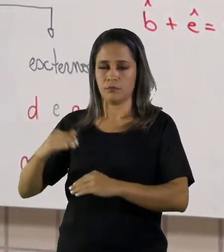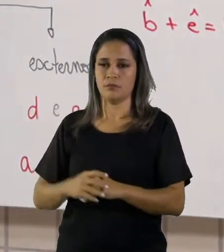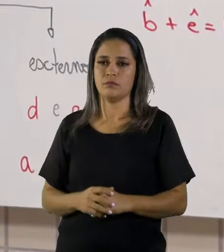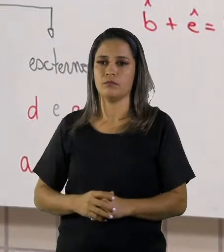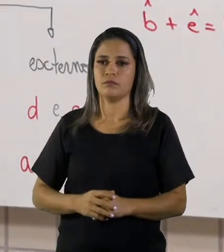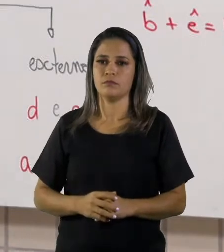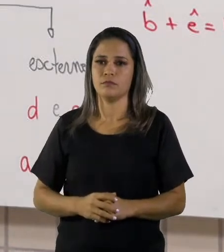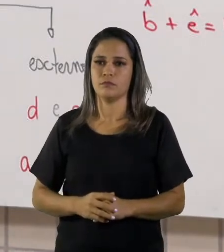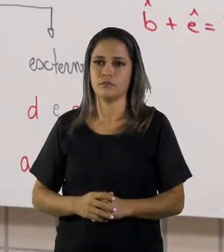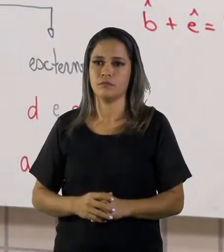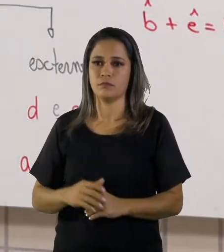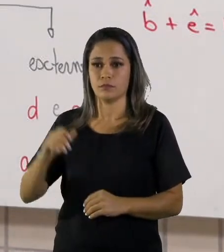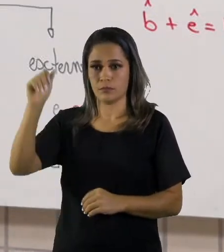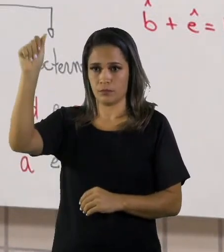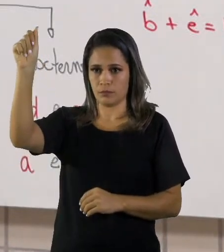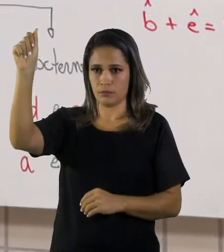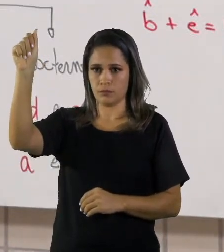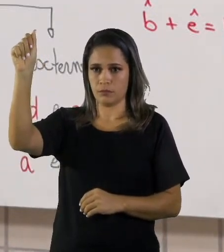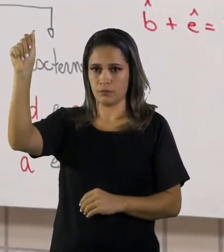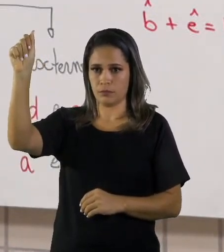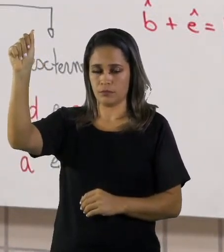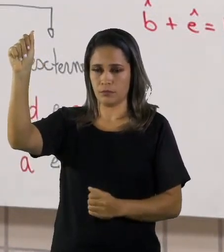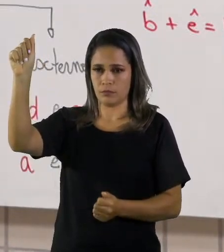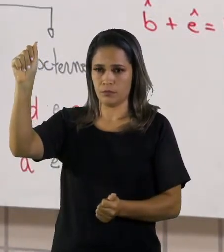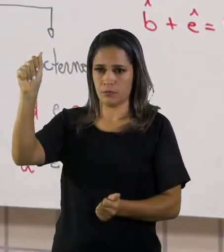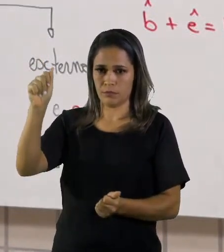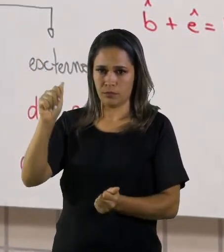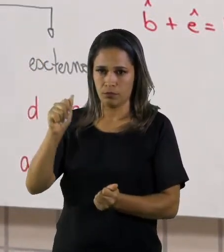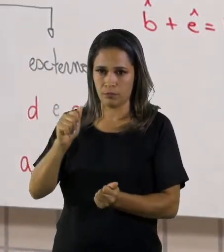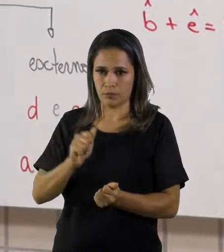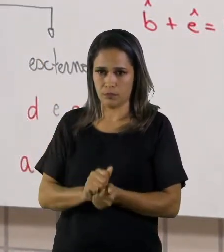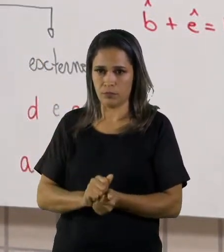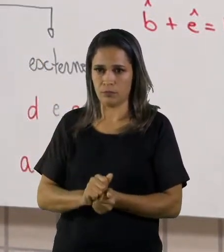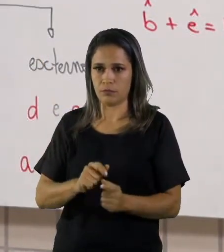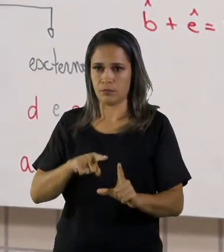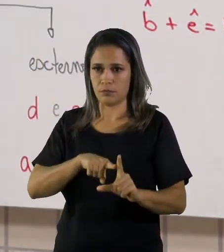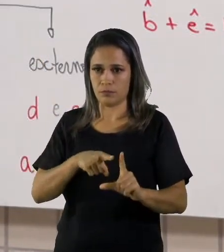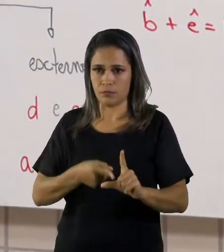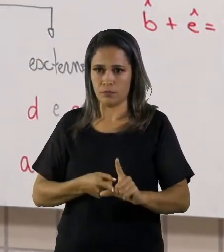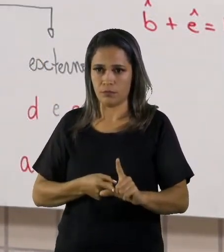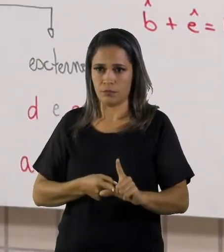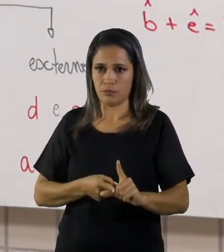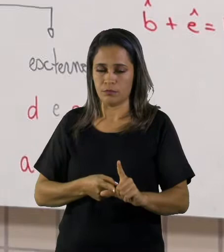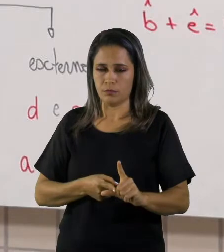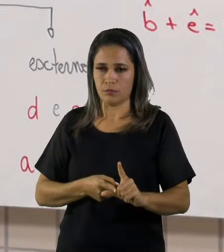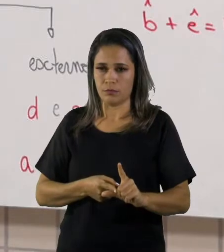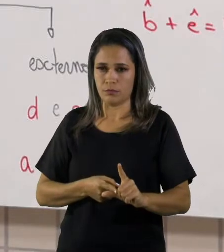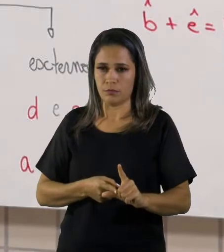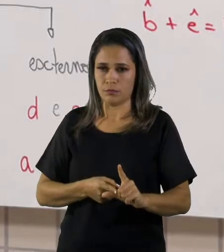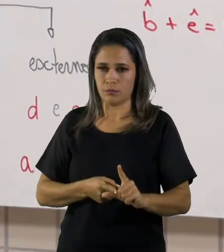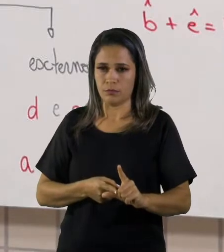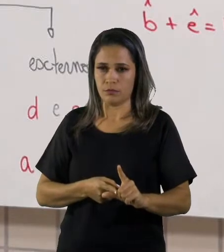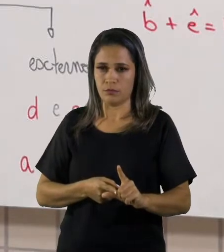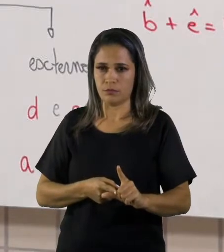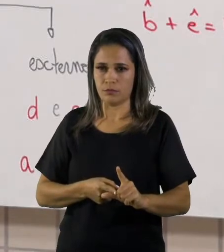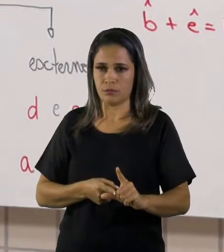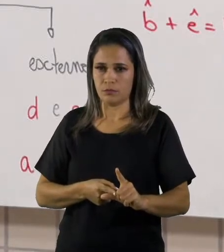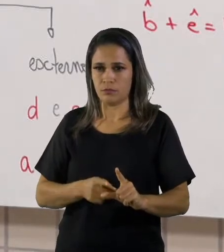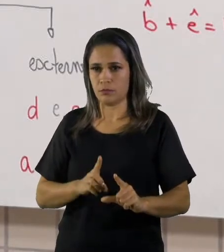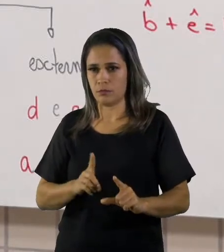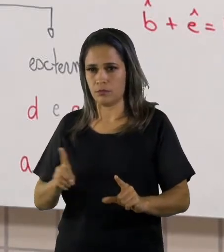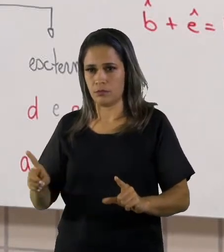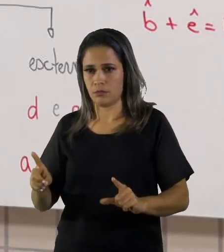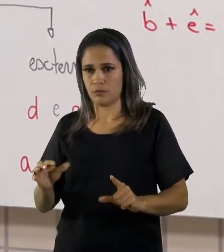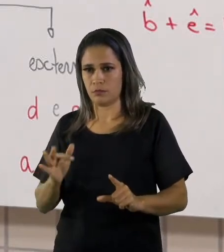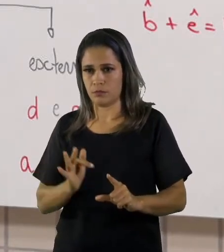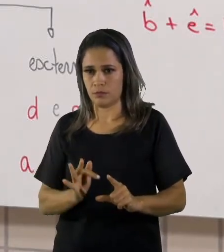Externo da direita é o ângulo A, se eu juntar ele com o ângulo também externo do lado direito F,